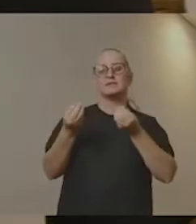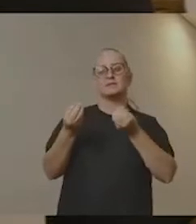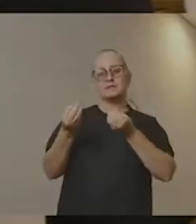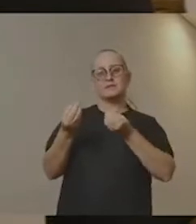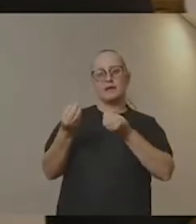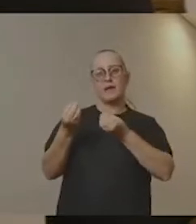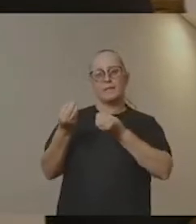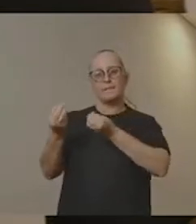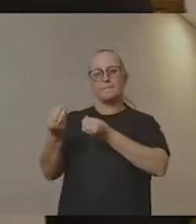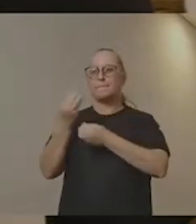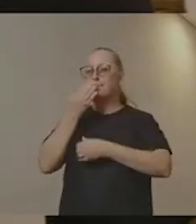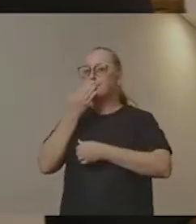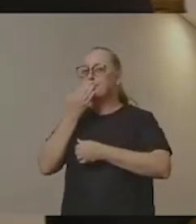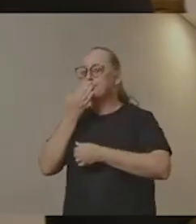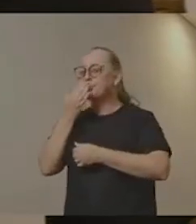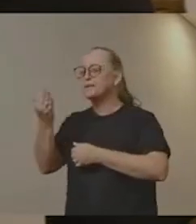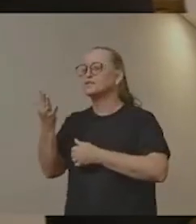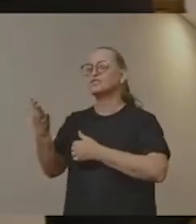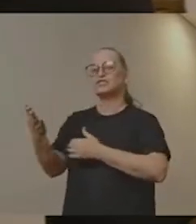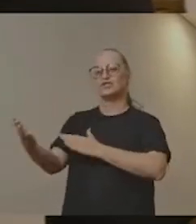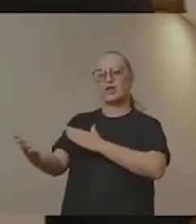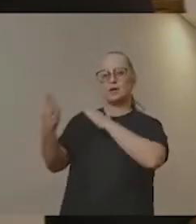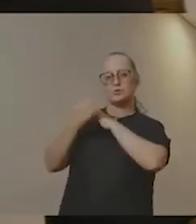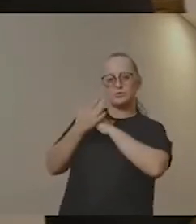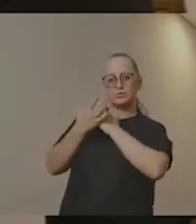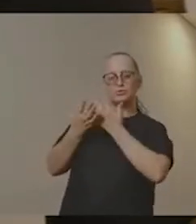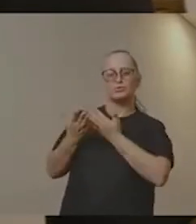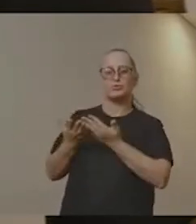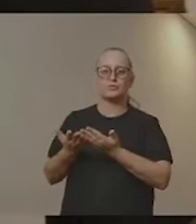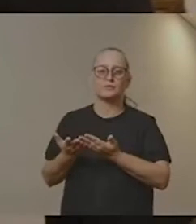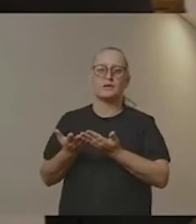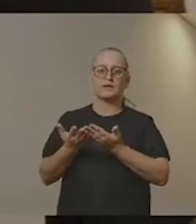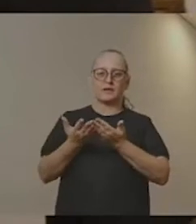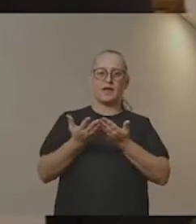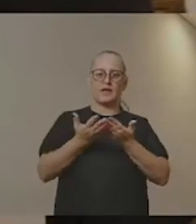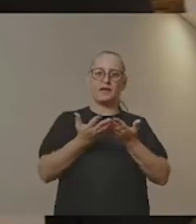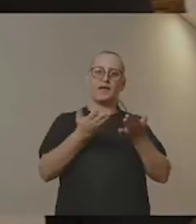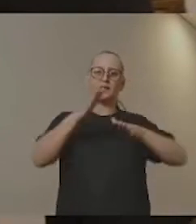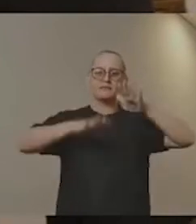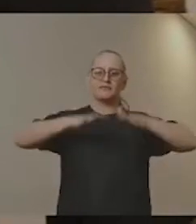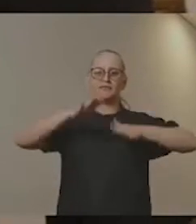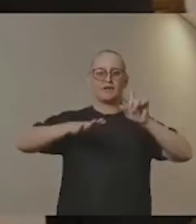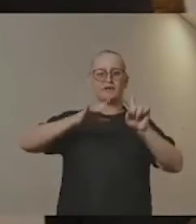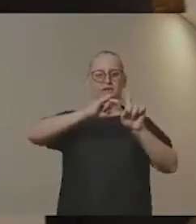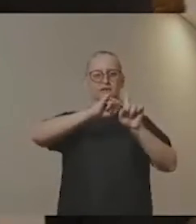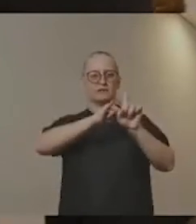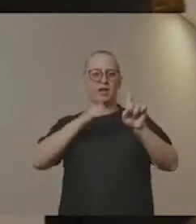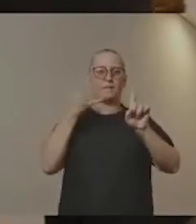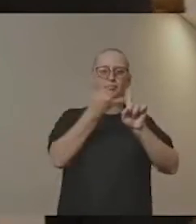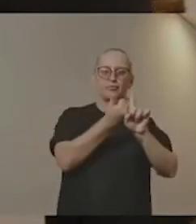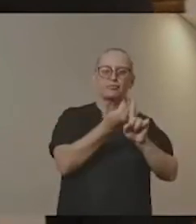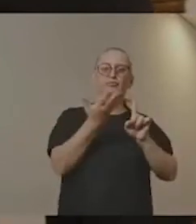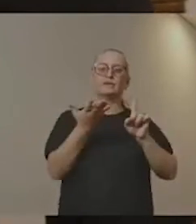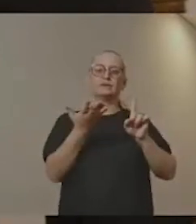fora, às vezes um bullying que você está sofrendo, um preconceito. E, sim, promover rodas de conversa,